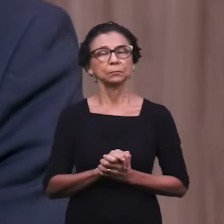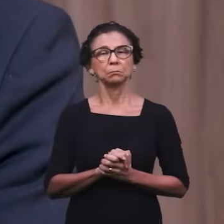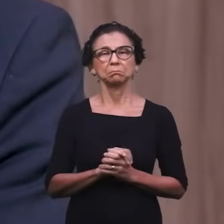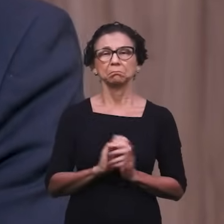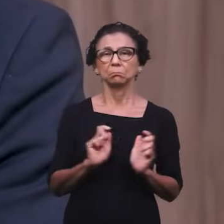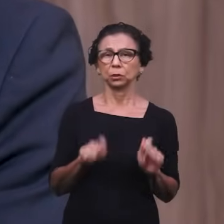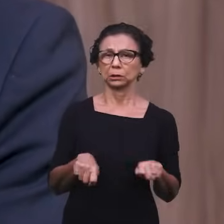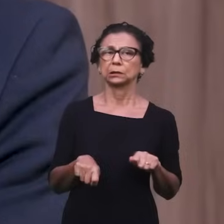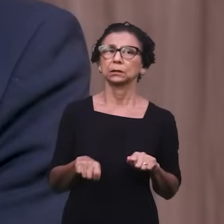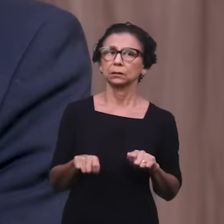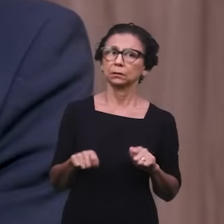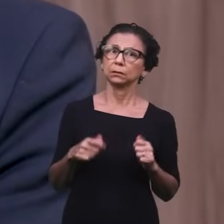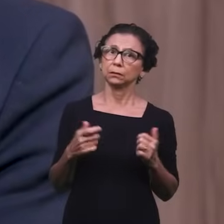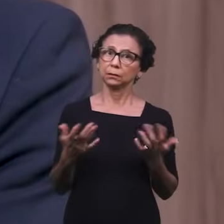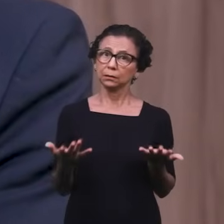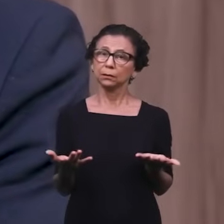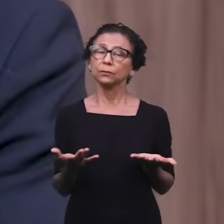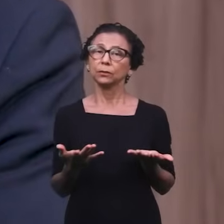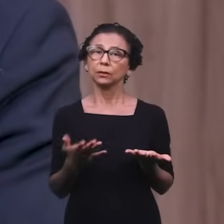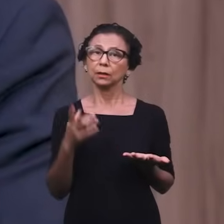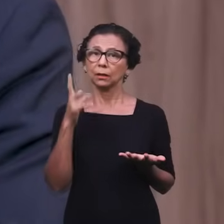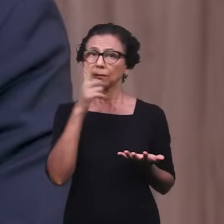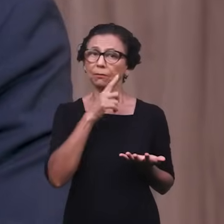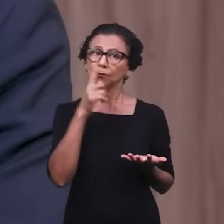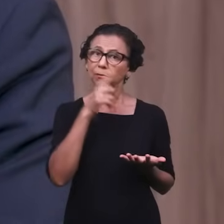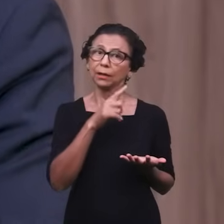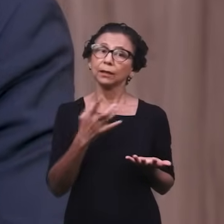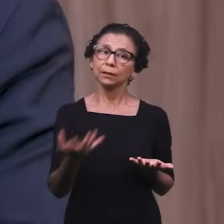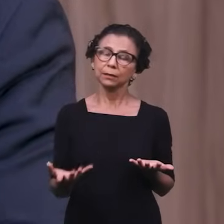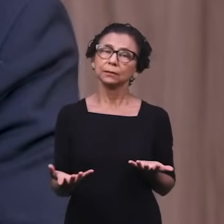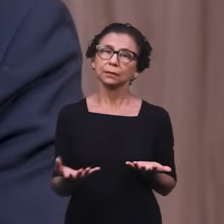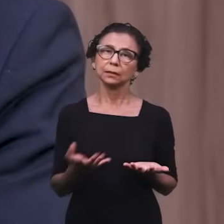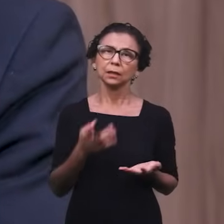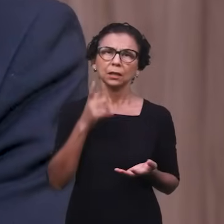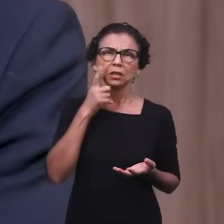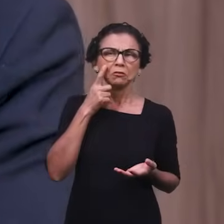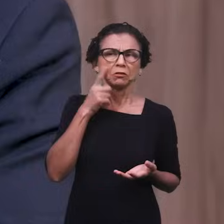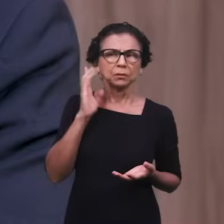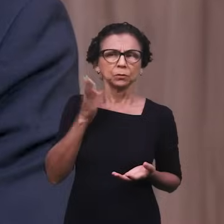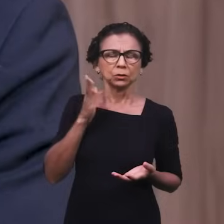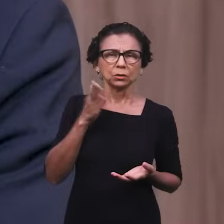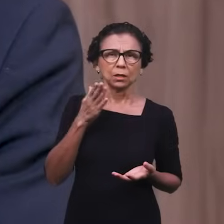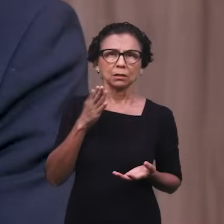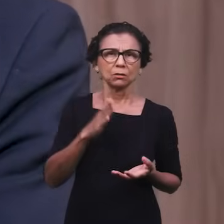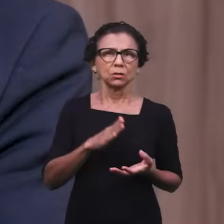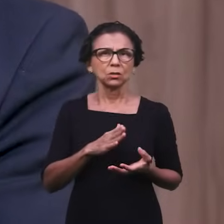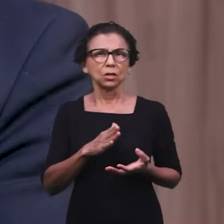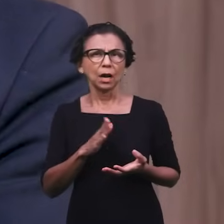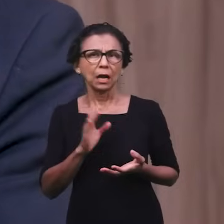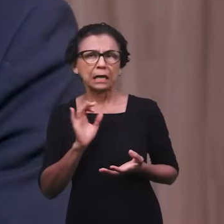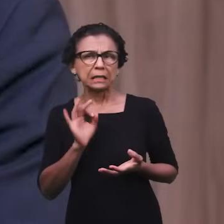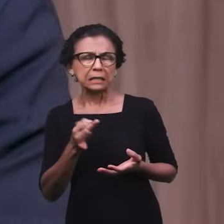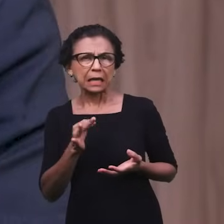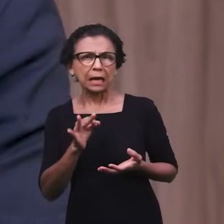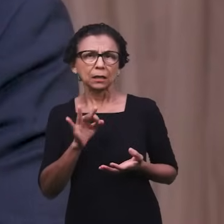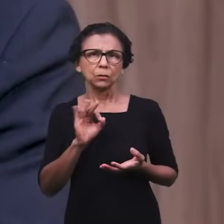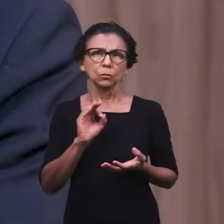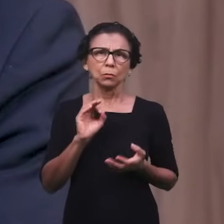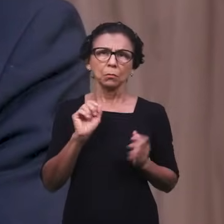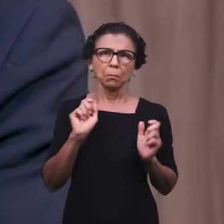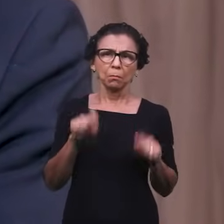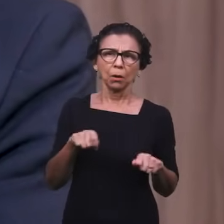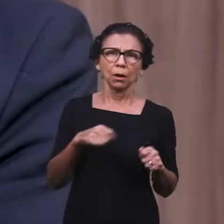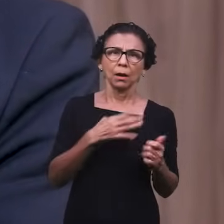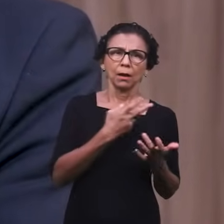Eventualmente pode acontecer temos visto isso na prática, eventualmente, muitas vezes acerta, mas às vezes acontece de